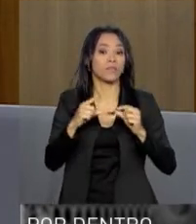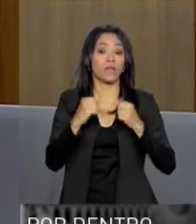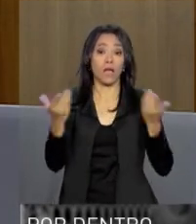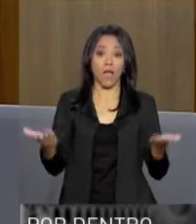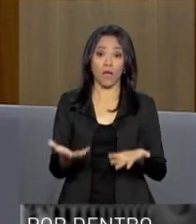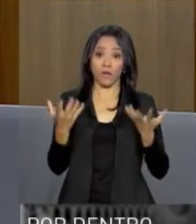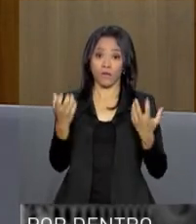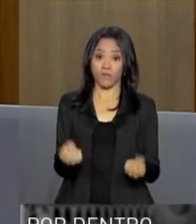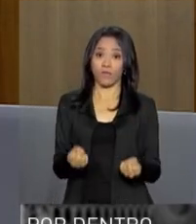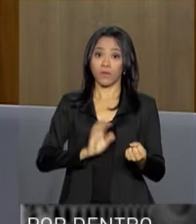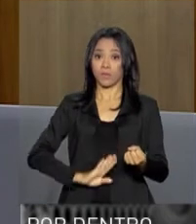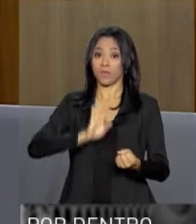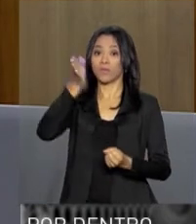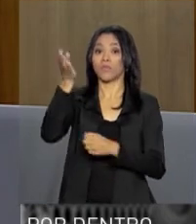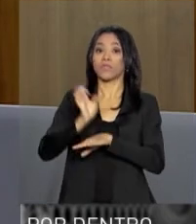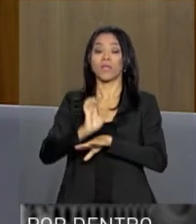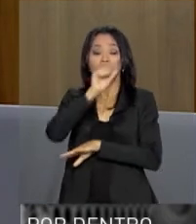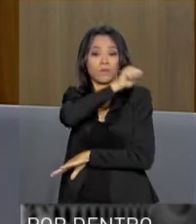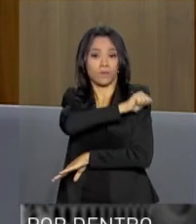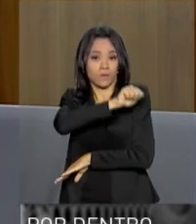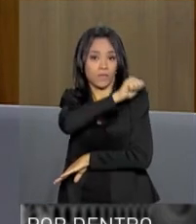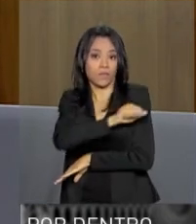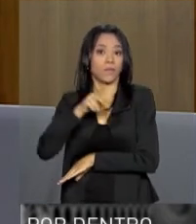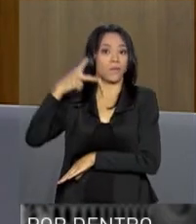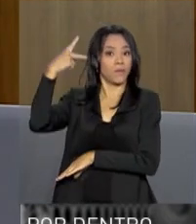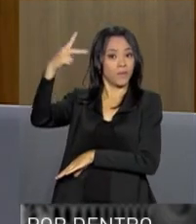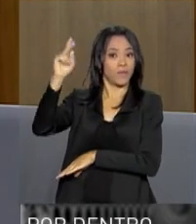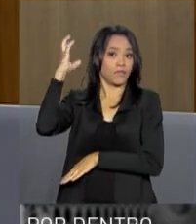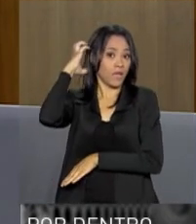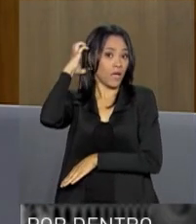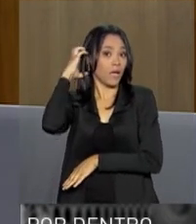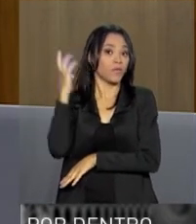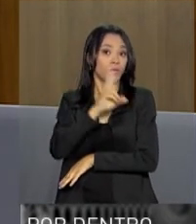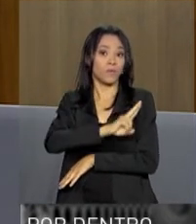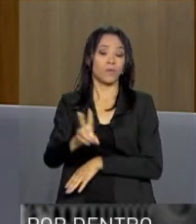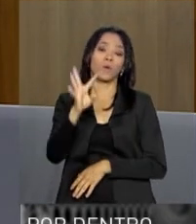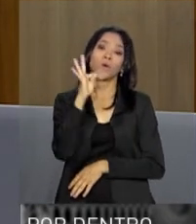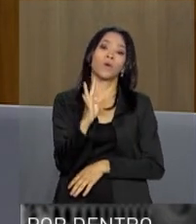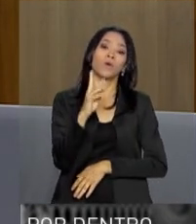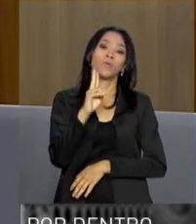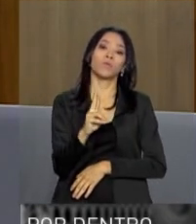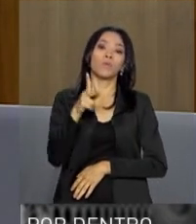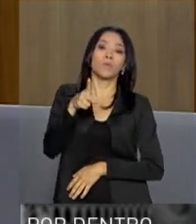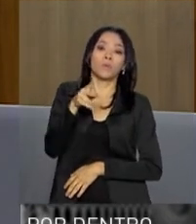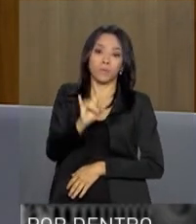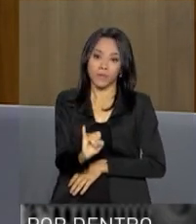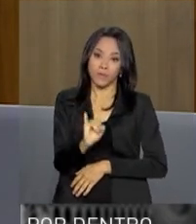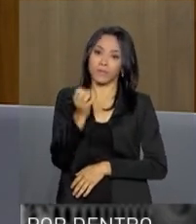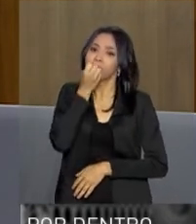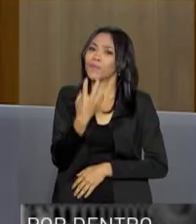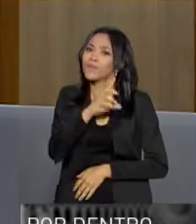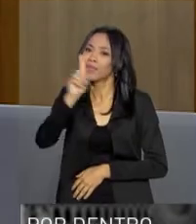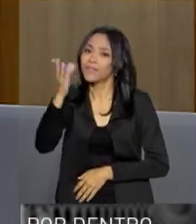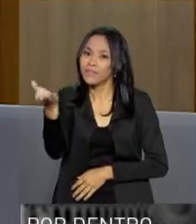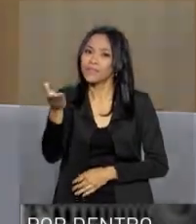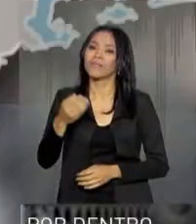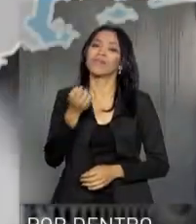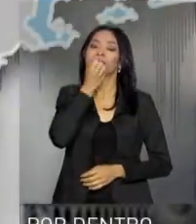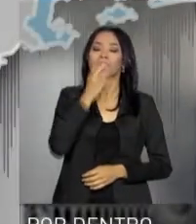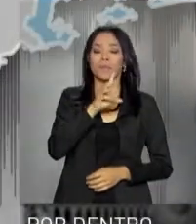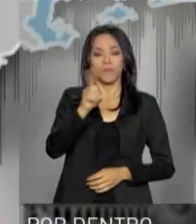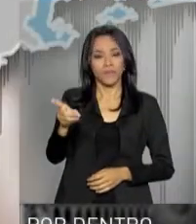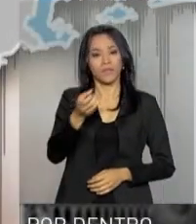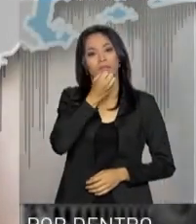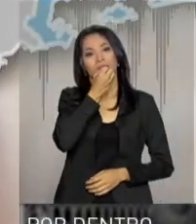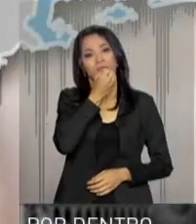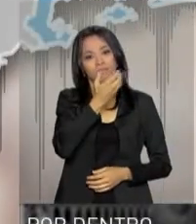de janeiro vamos conversar o marcos antônio de jesus da rádio tupi lá marcos antônio muito bom dia pra você hoje voltei pra você bom dia para